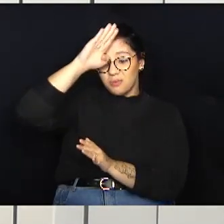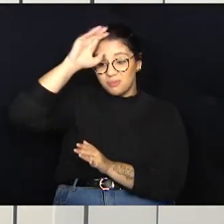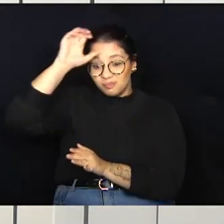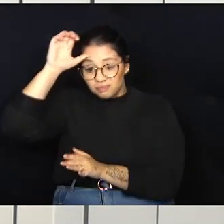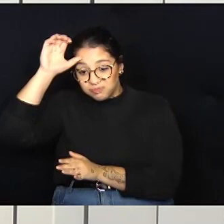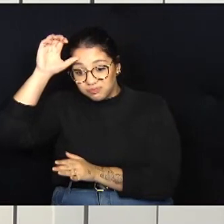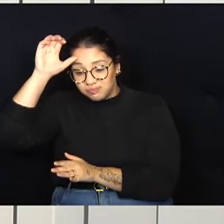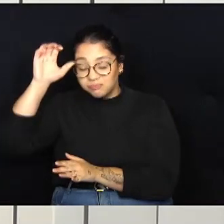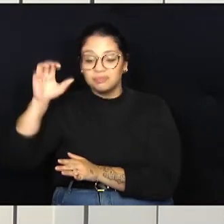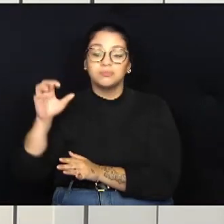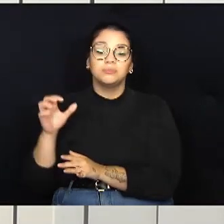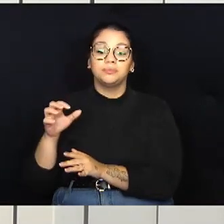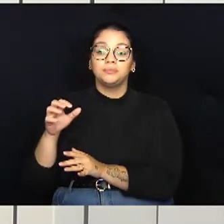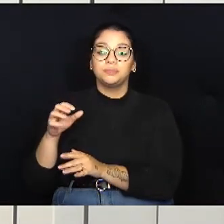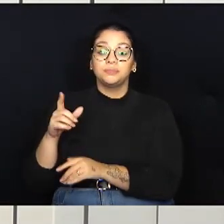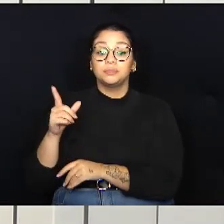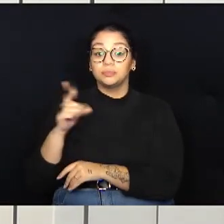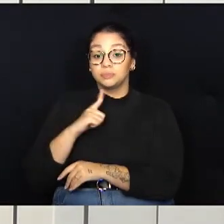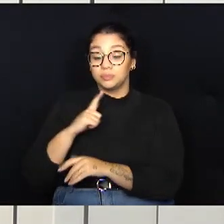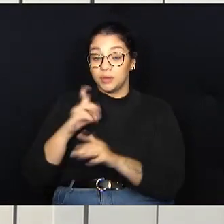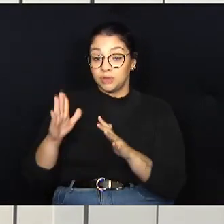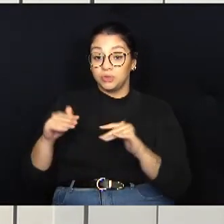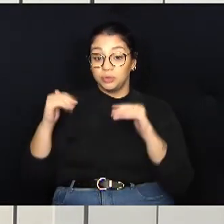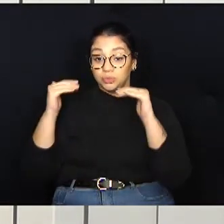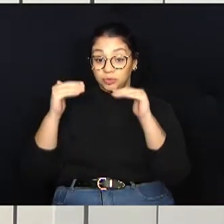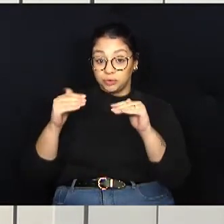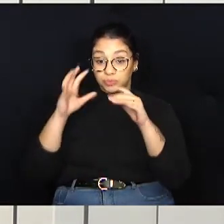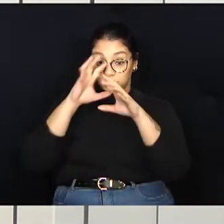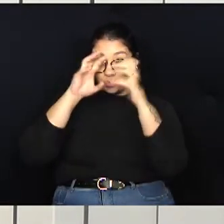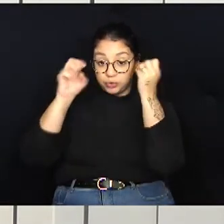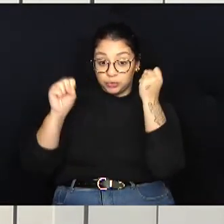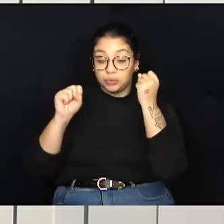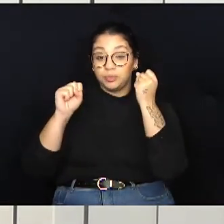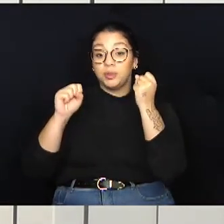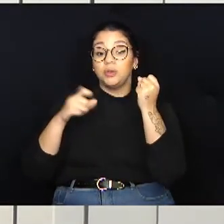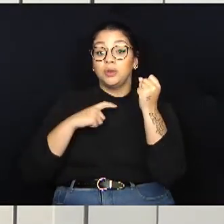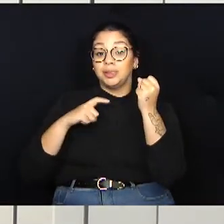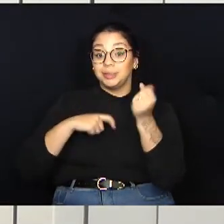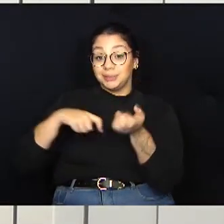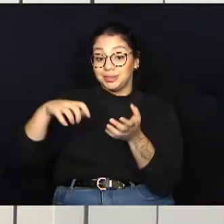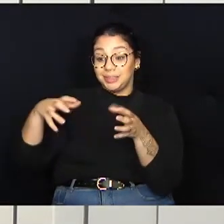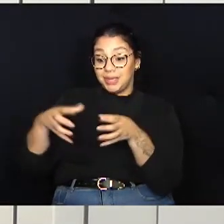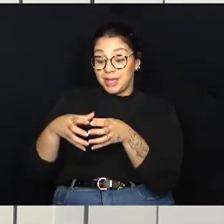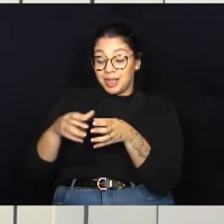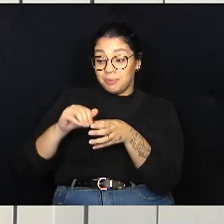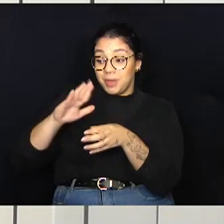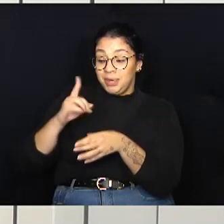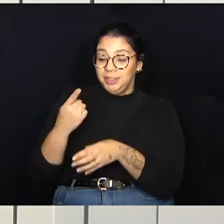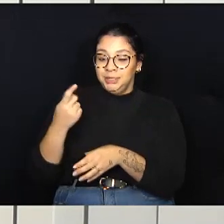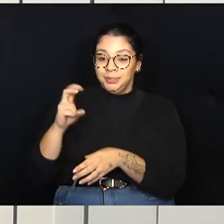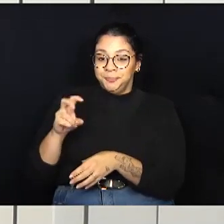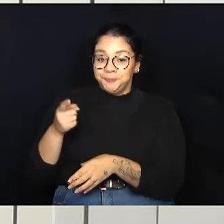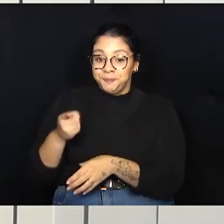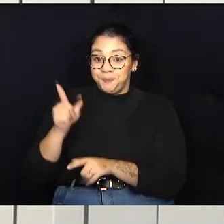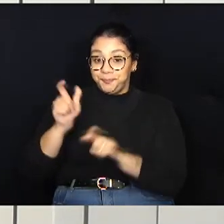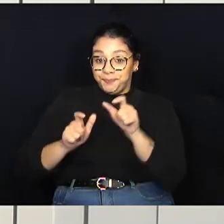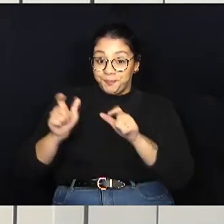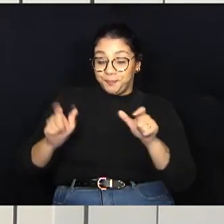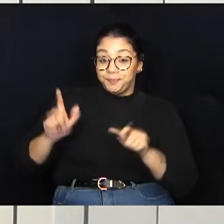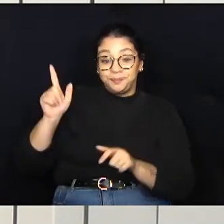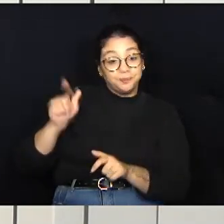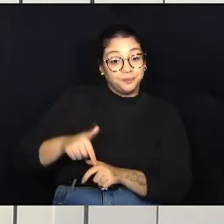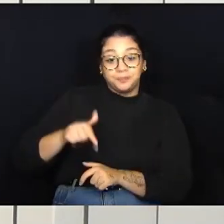aqui que, de acordo com o Tribunal Superior Eleitoral, atualmente Campinas tem mais de 15 mil pessoas que são